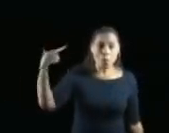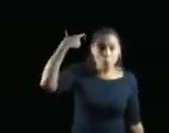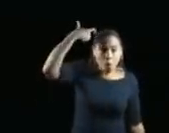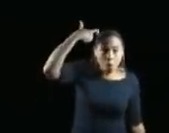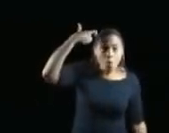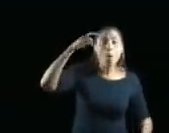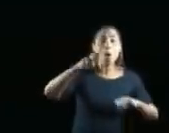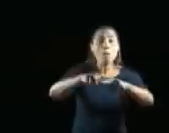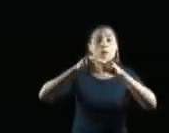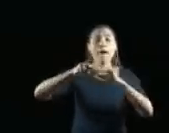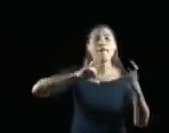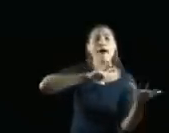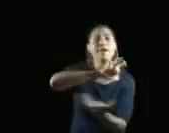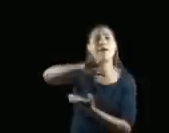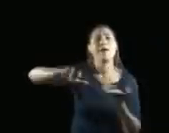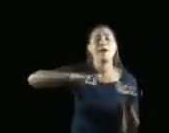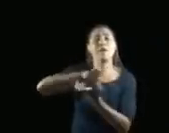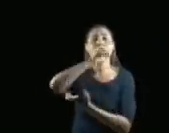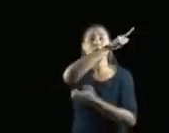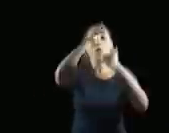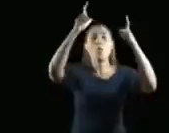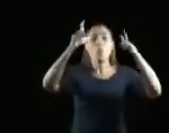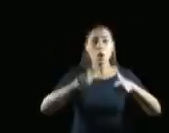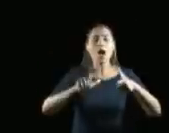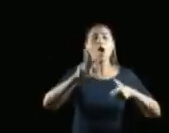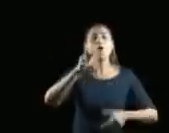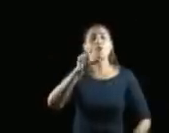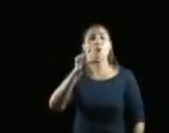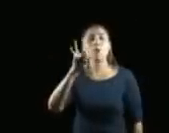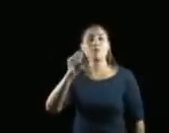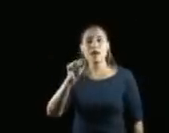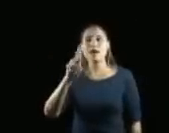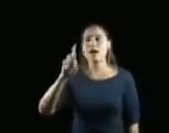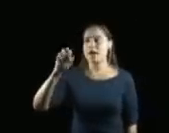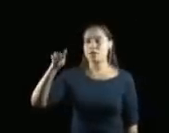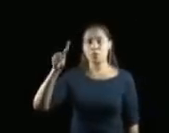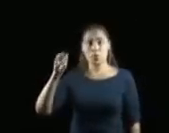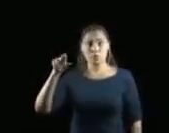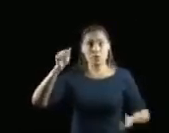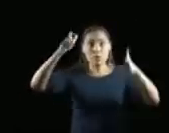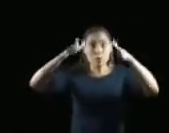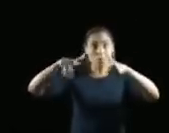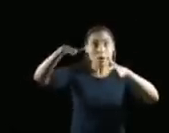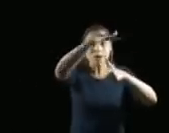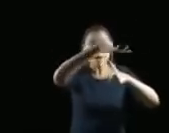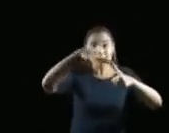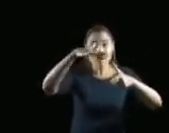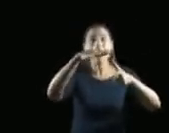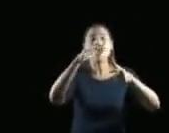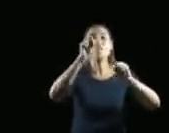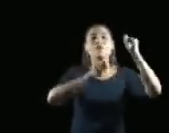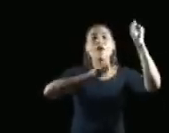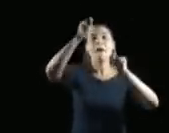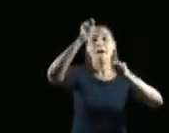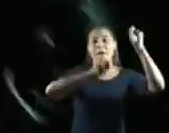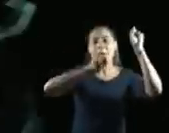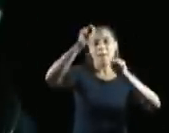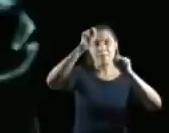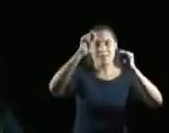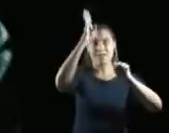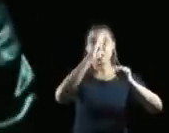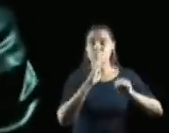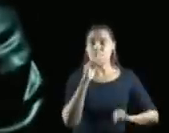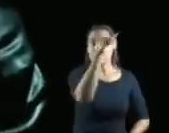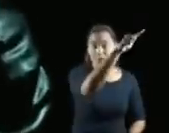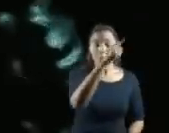uma greve em Volta Redonda na Companhia Siderúrgica Nacional. Naquela época,